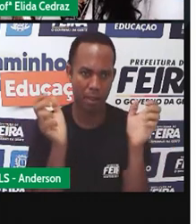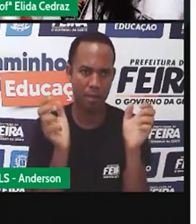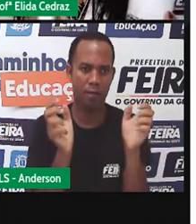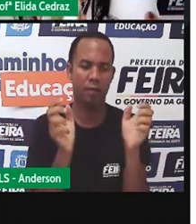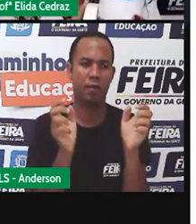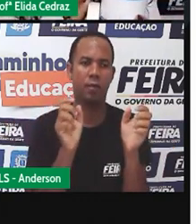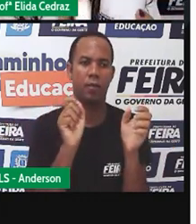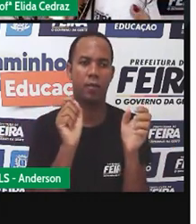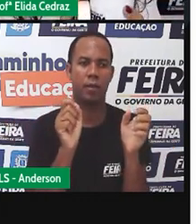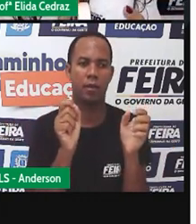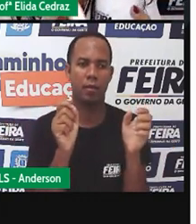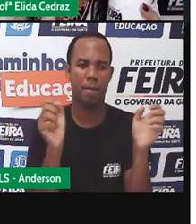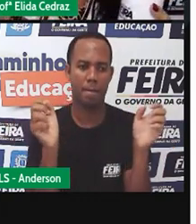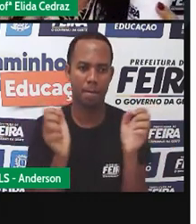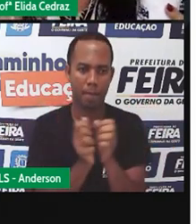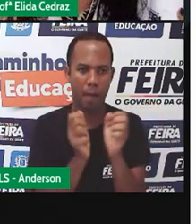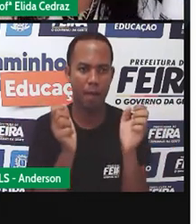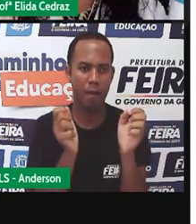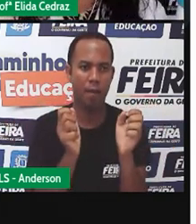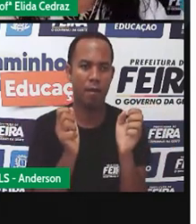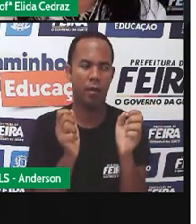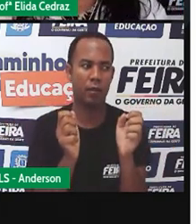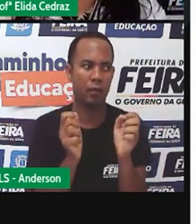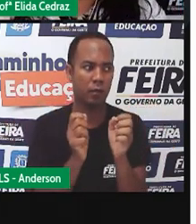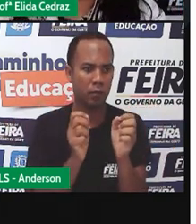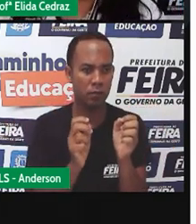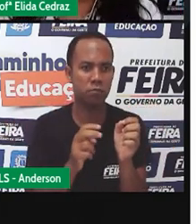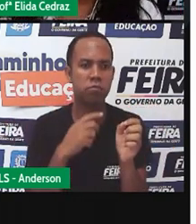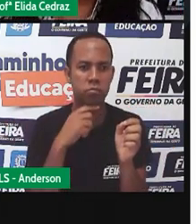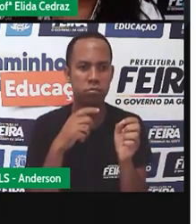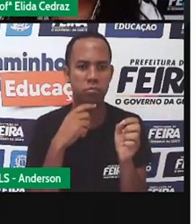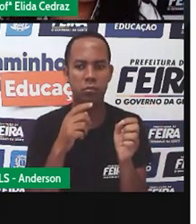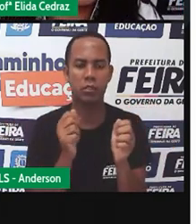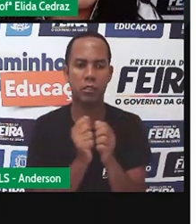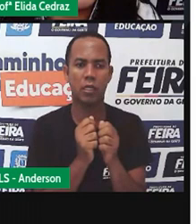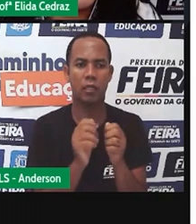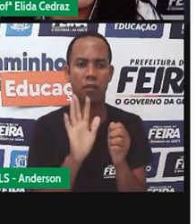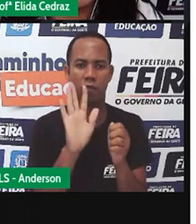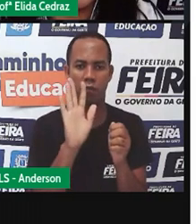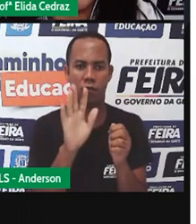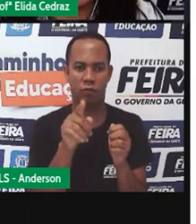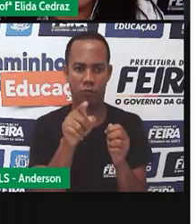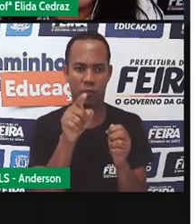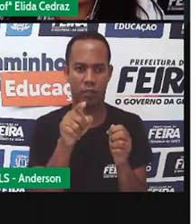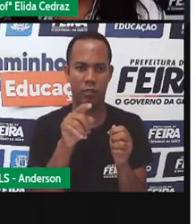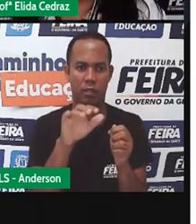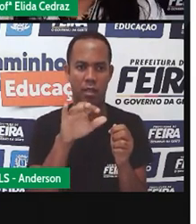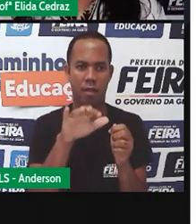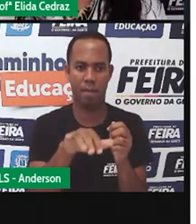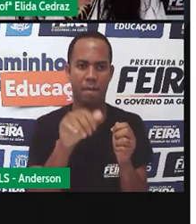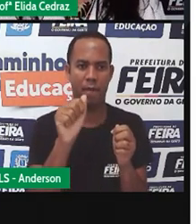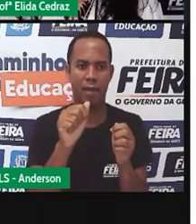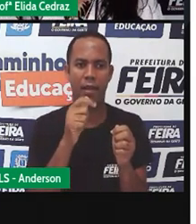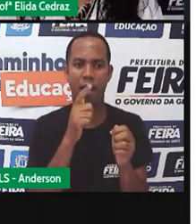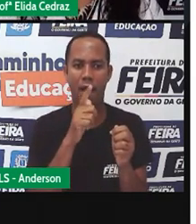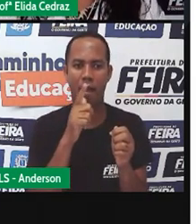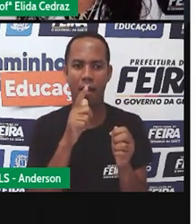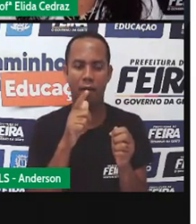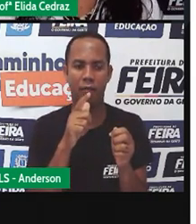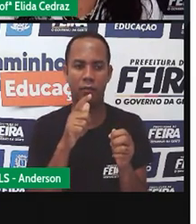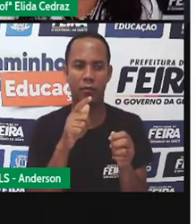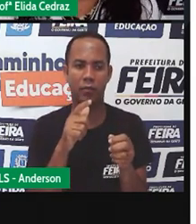e nesse impacto eles resistem. Se você pegar água e colocar